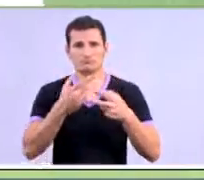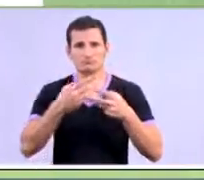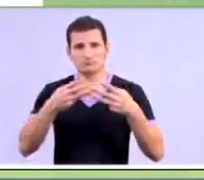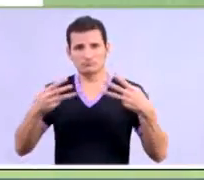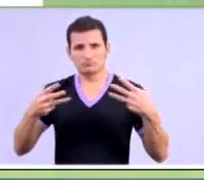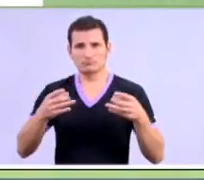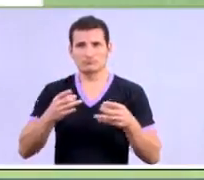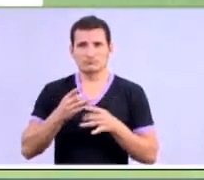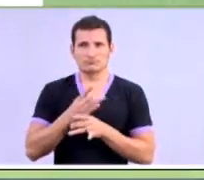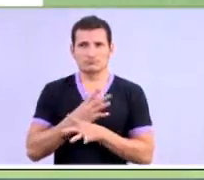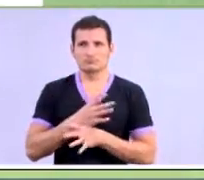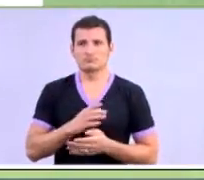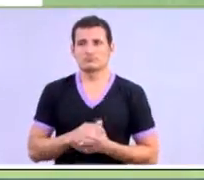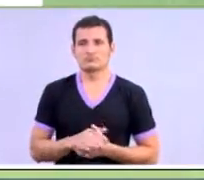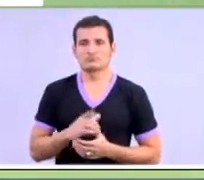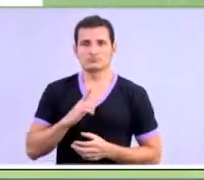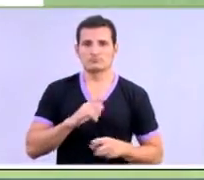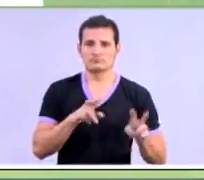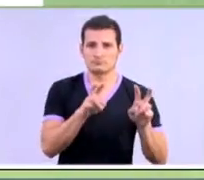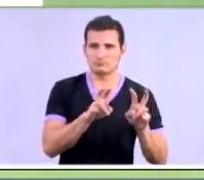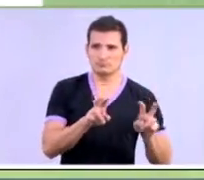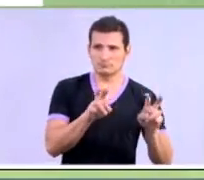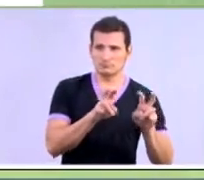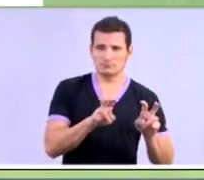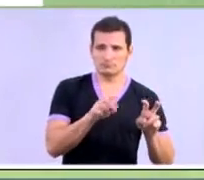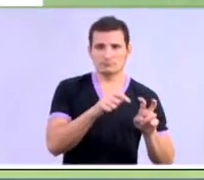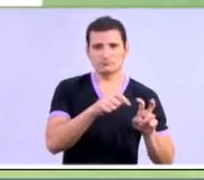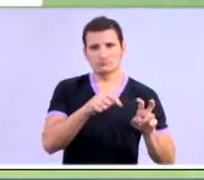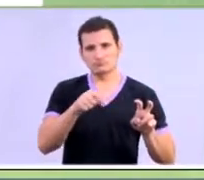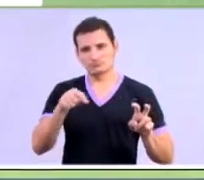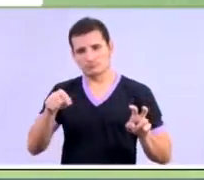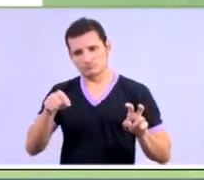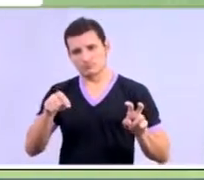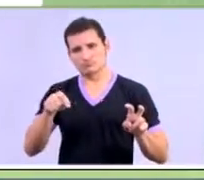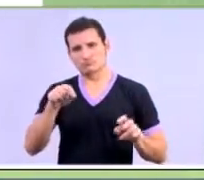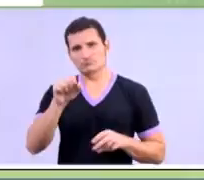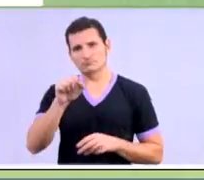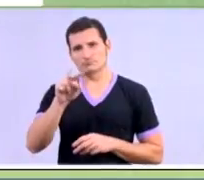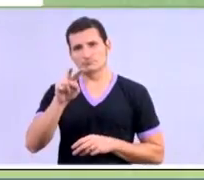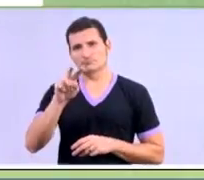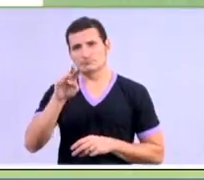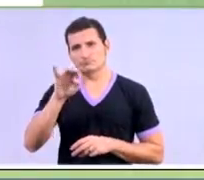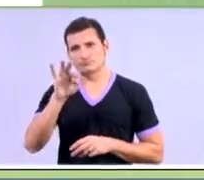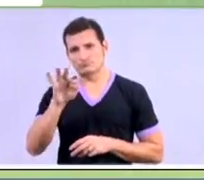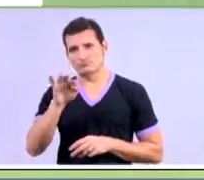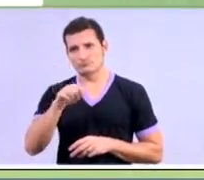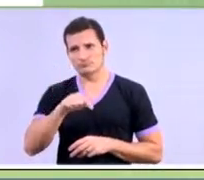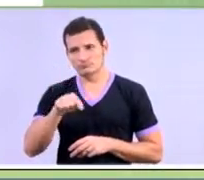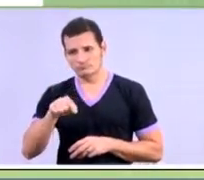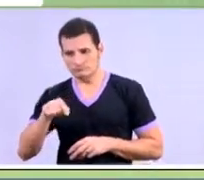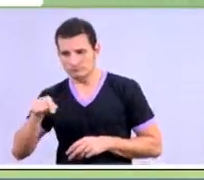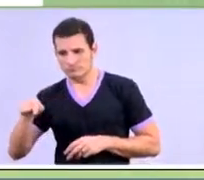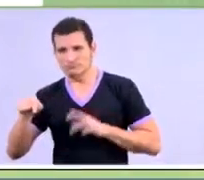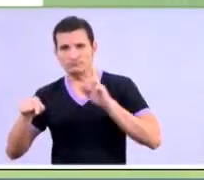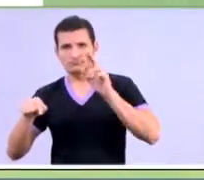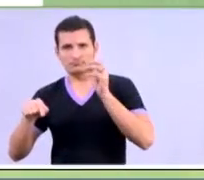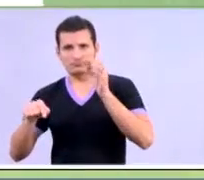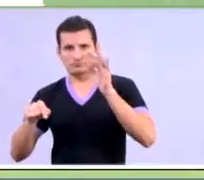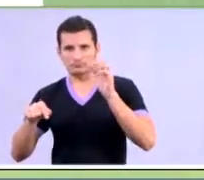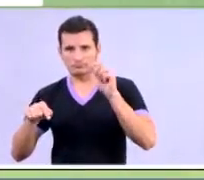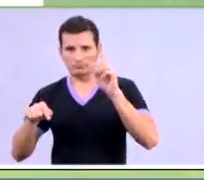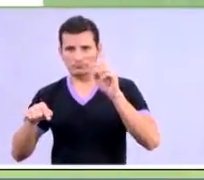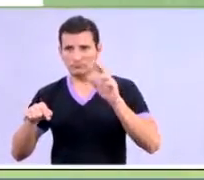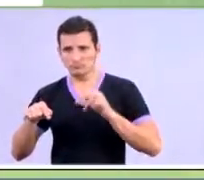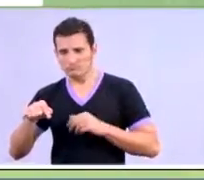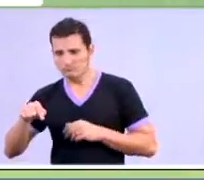completa. Nós temos um dispositivo que manda comunicação para um switch, depois para um roteador, que chega